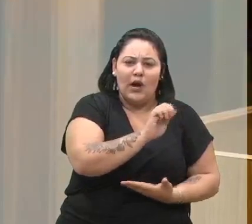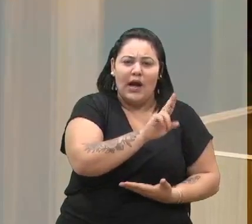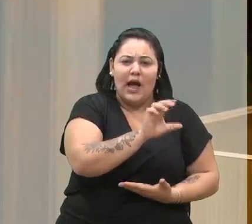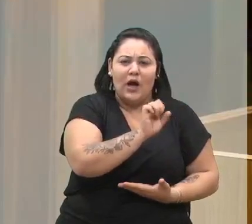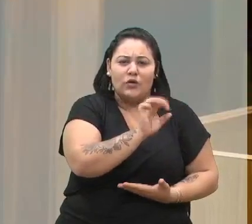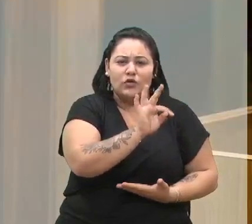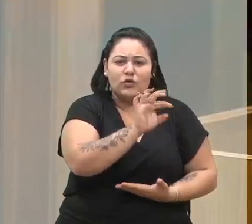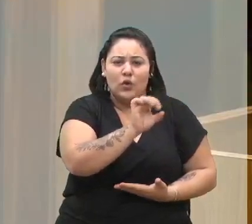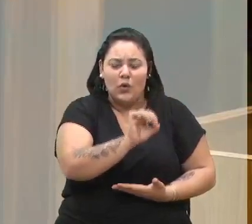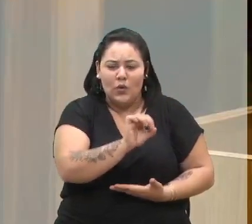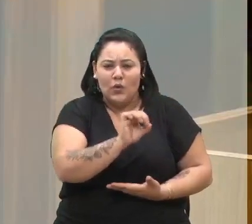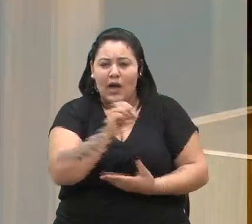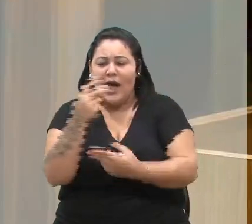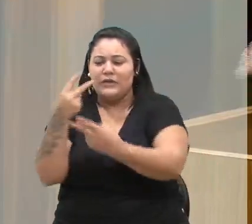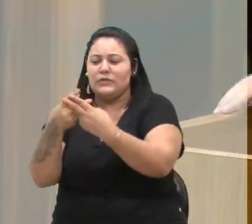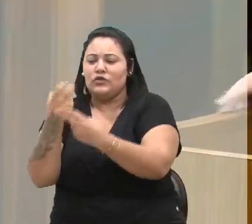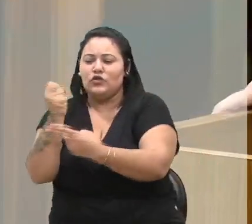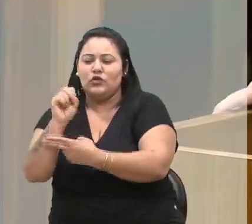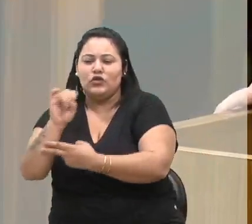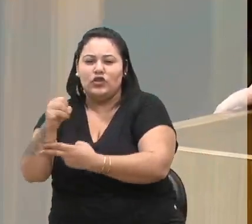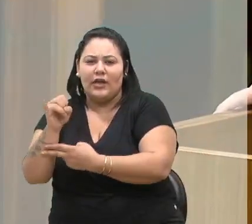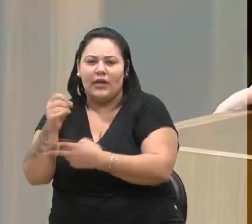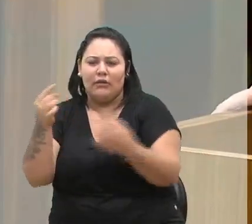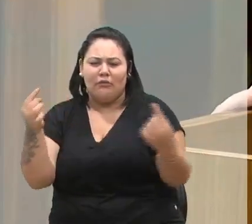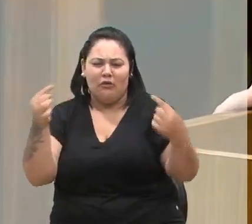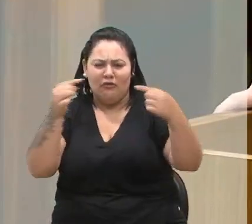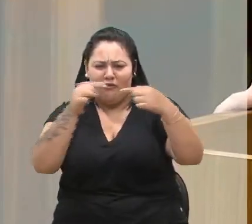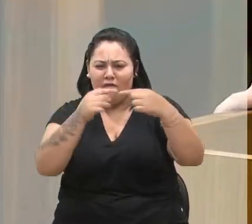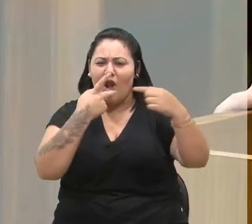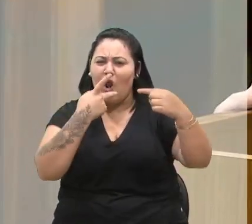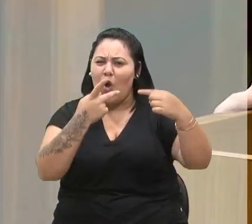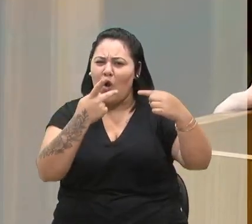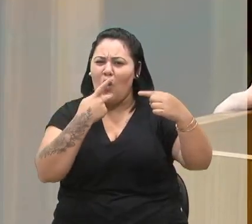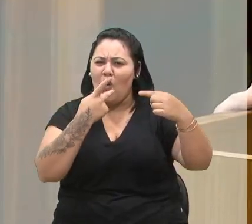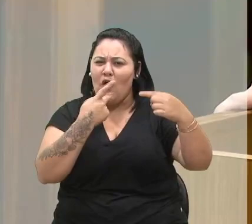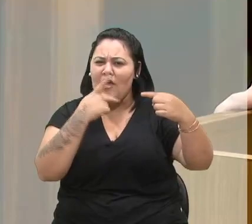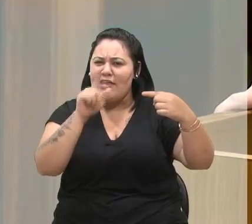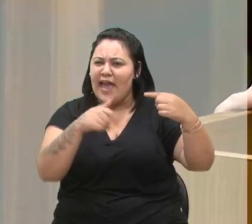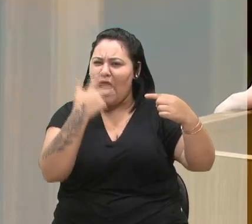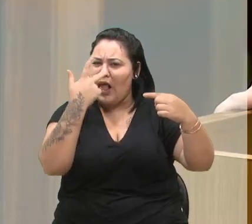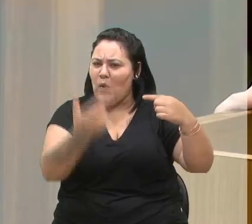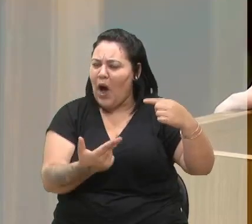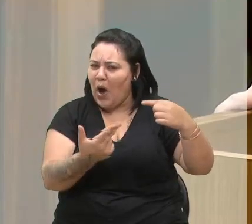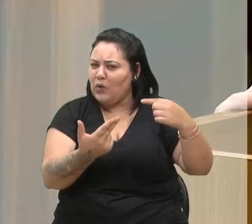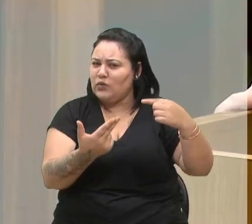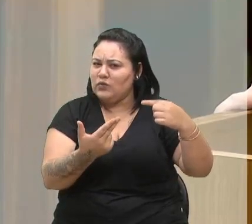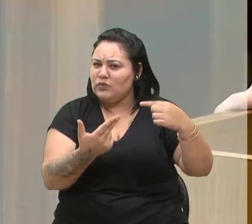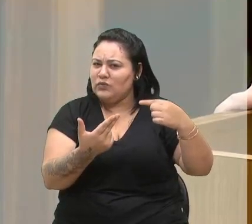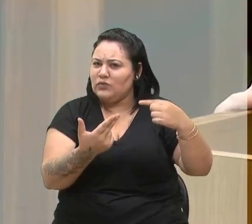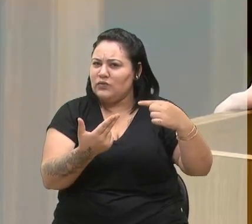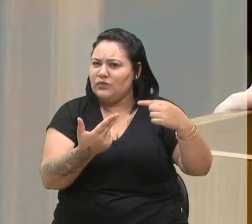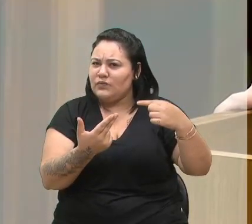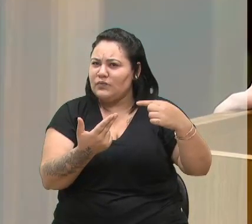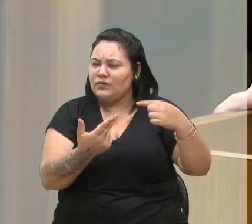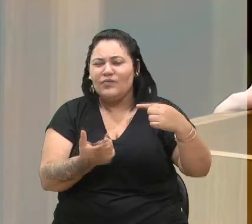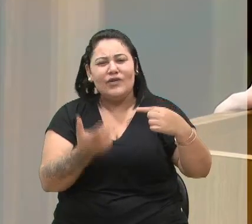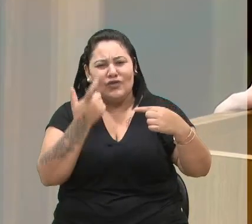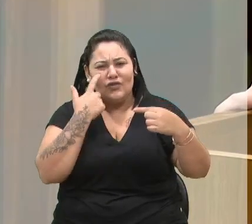no final os polos se atraem, né? Lá no final as coisas se aproximam muito,